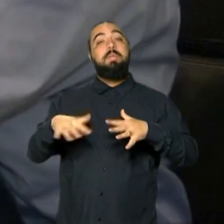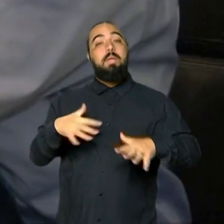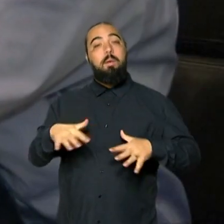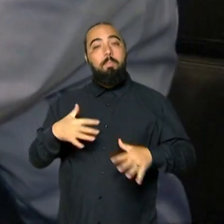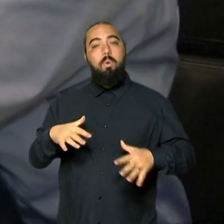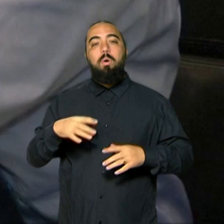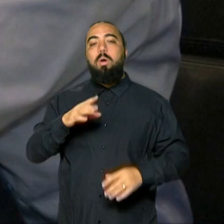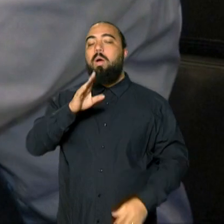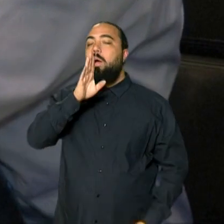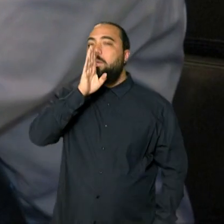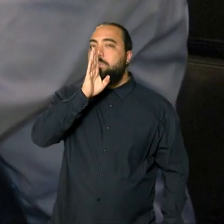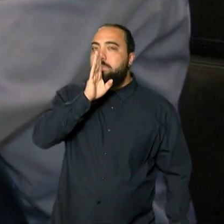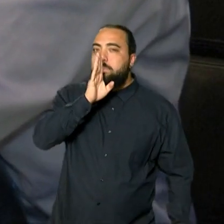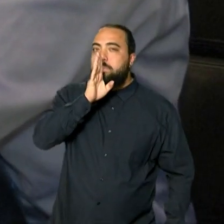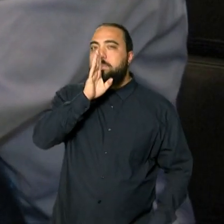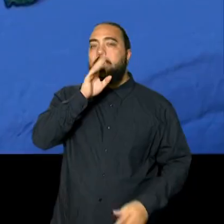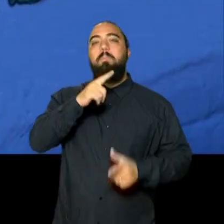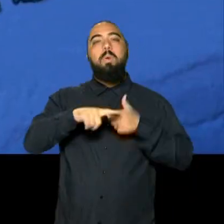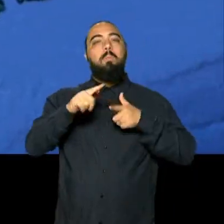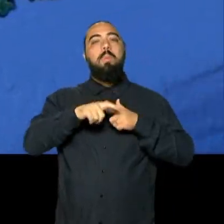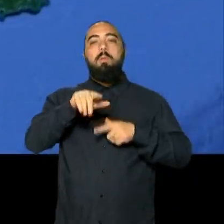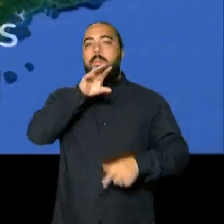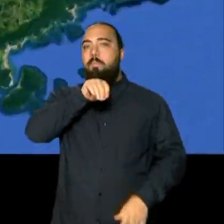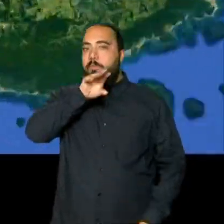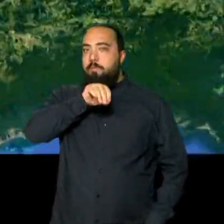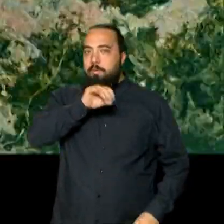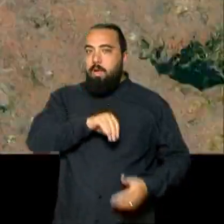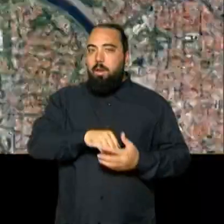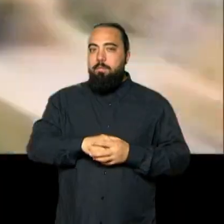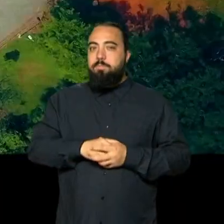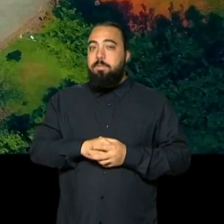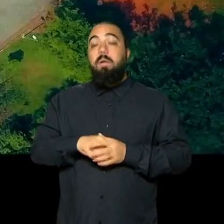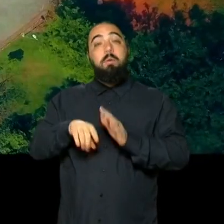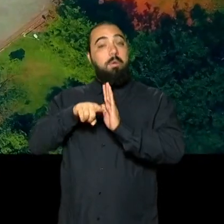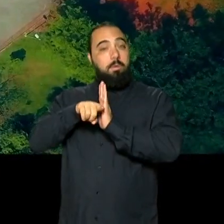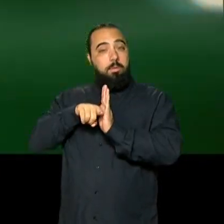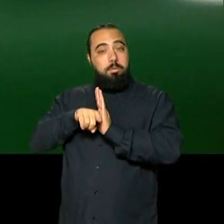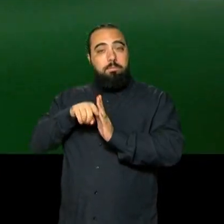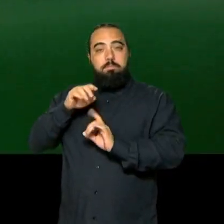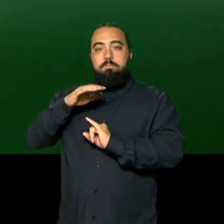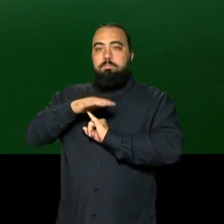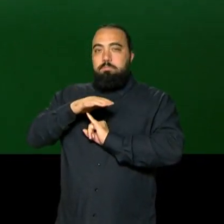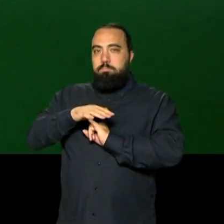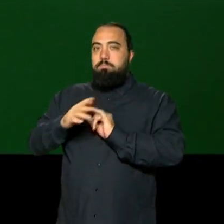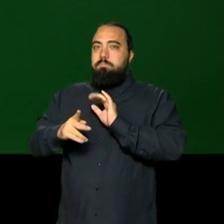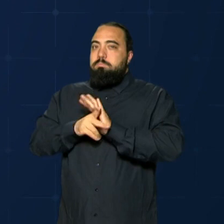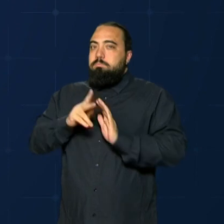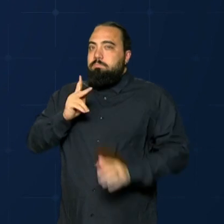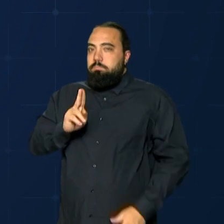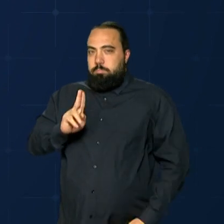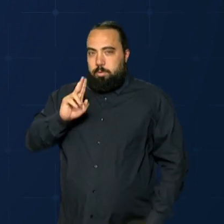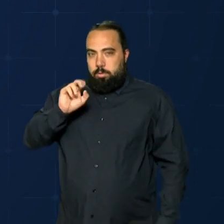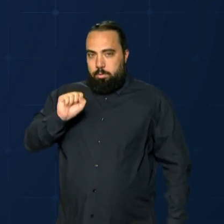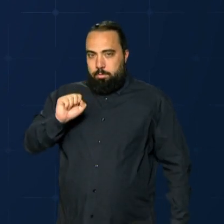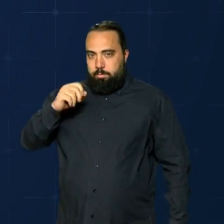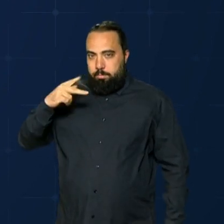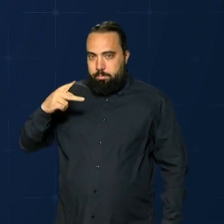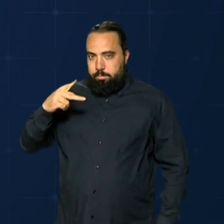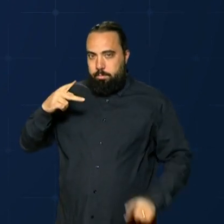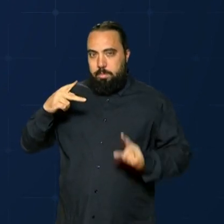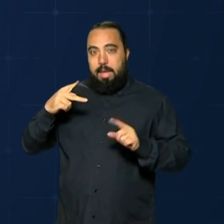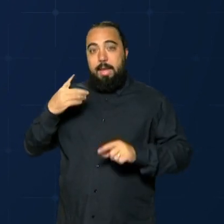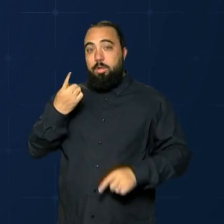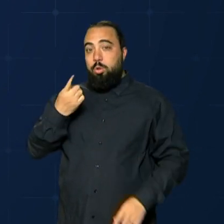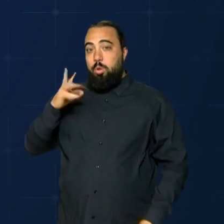até alterações da fala. A pesquisa do Instituto de Ciências Biomédicas da USP foi feita durante o doutorado